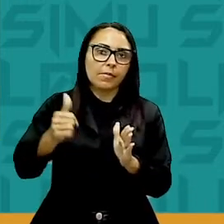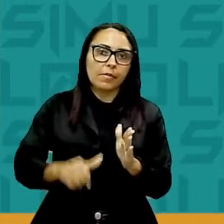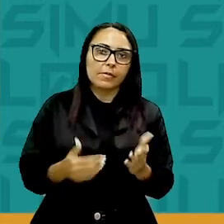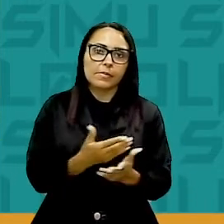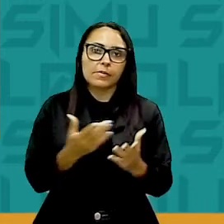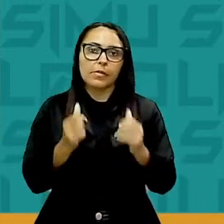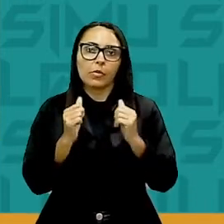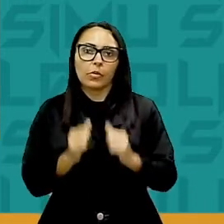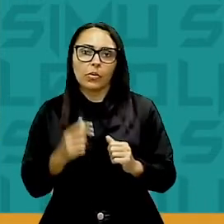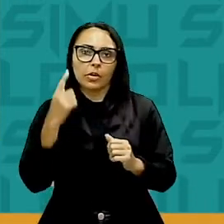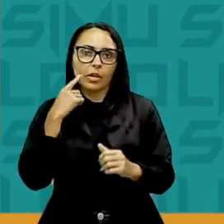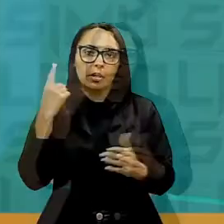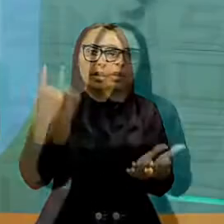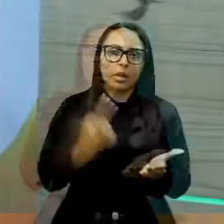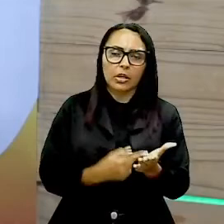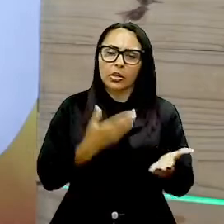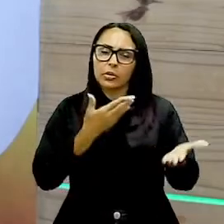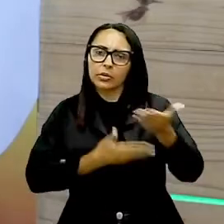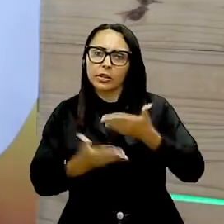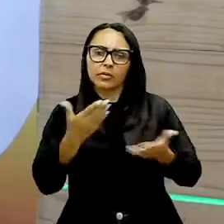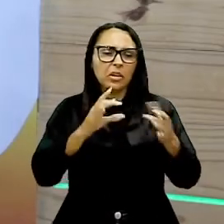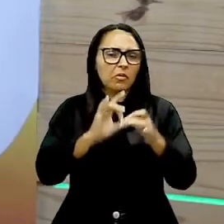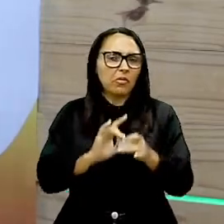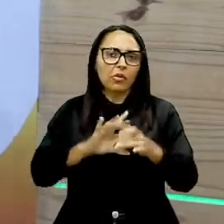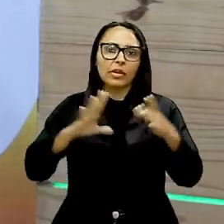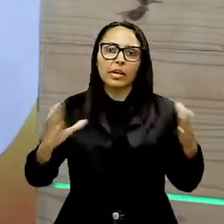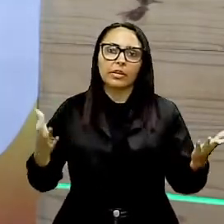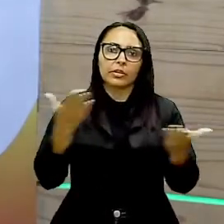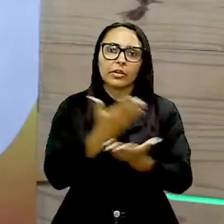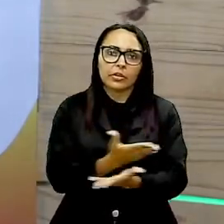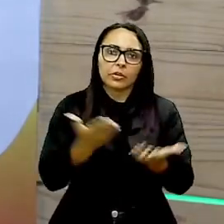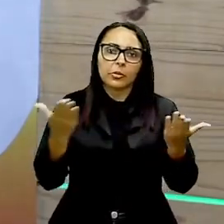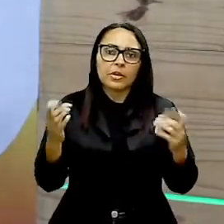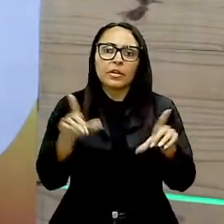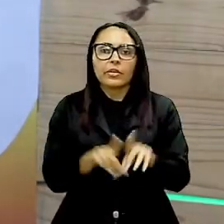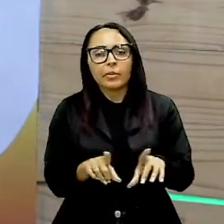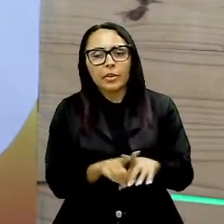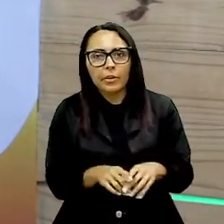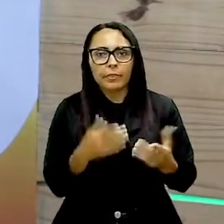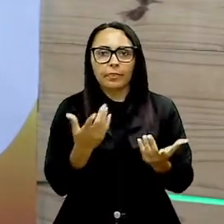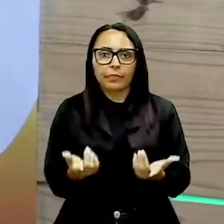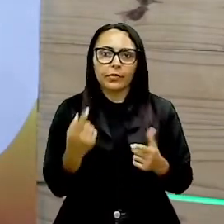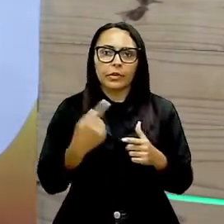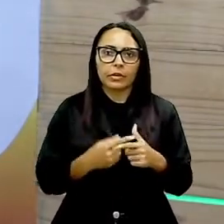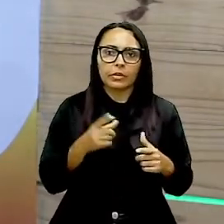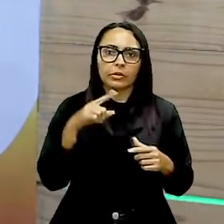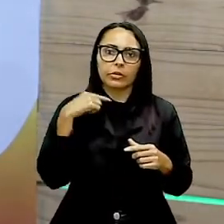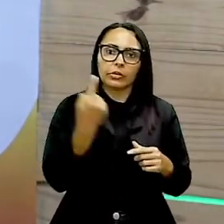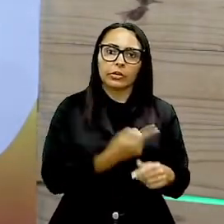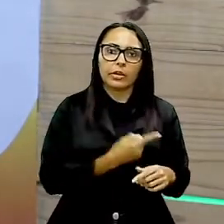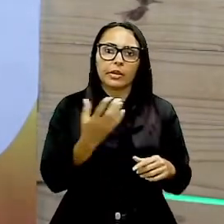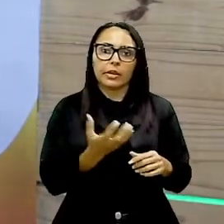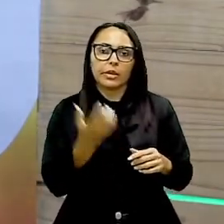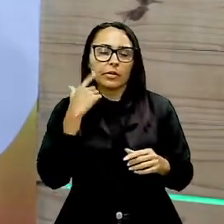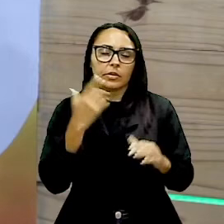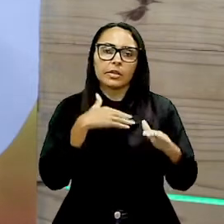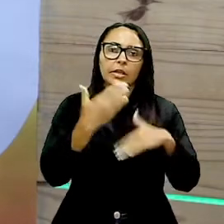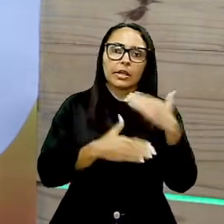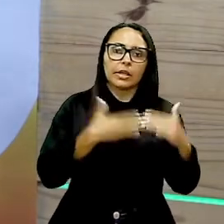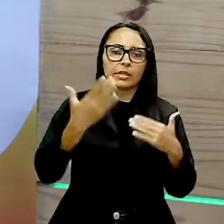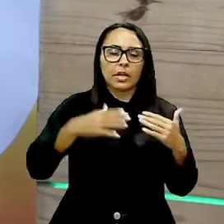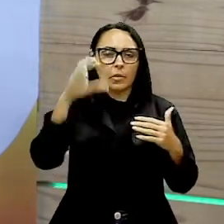você pode entrar em contato conosco, fique à vontade, estamos à sua disposição, porque aqui o que nós queremos é que você cresça,